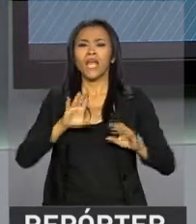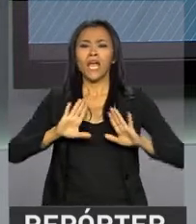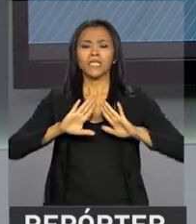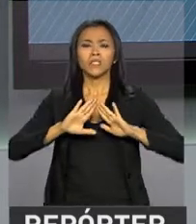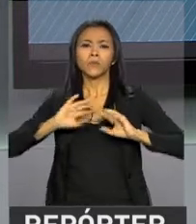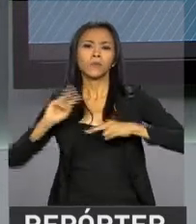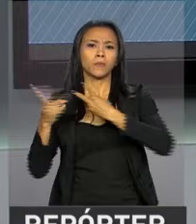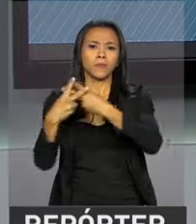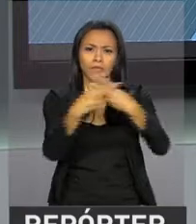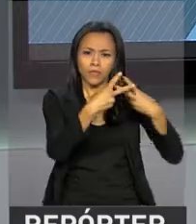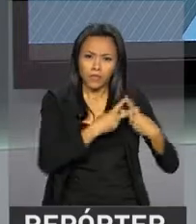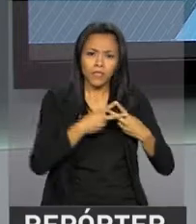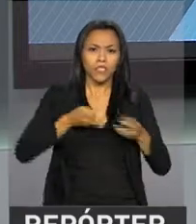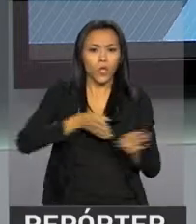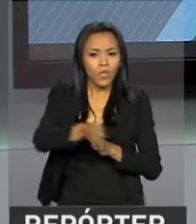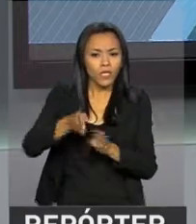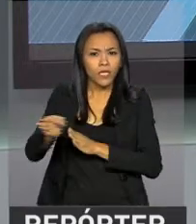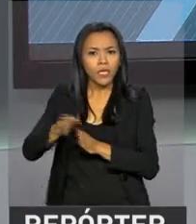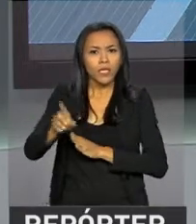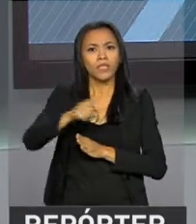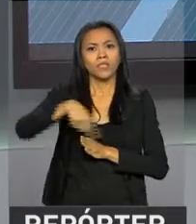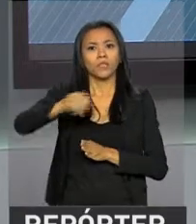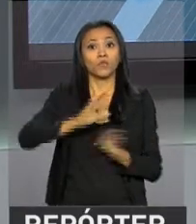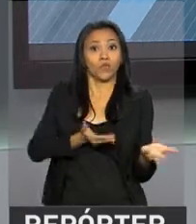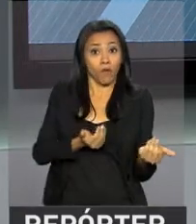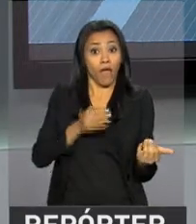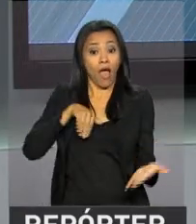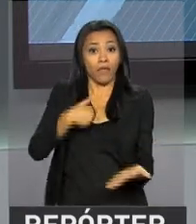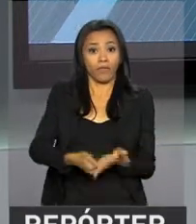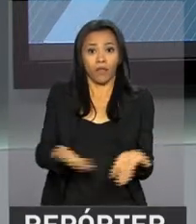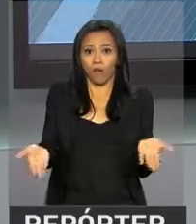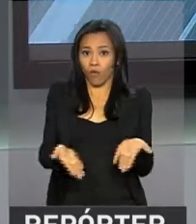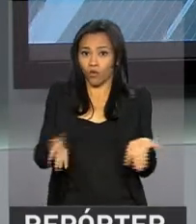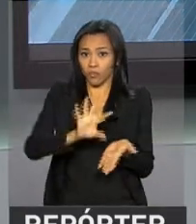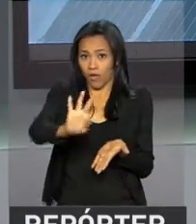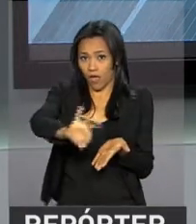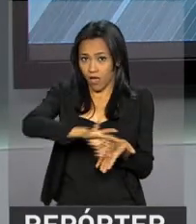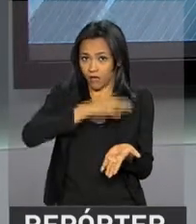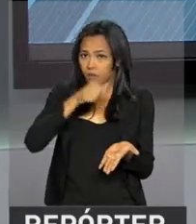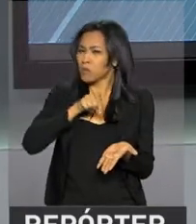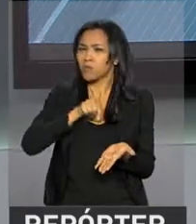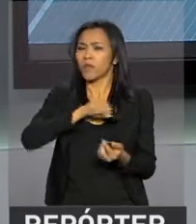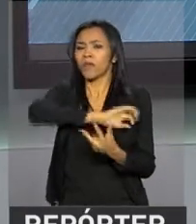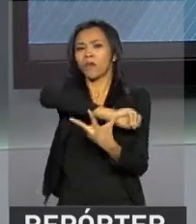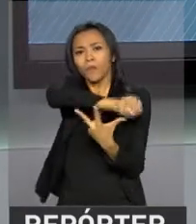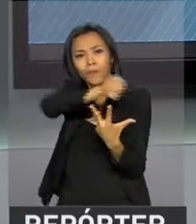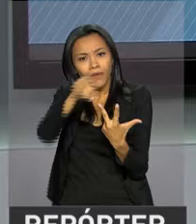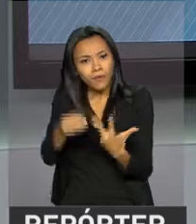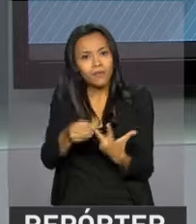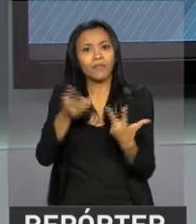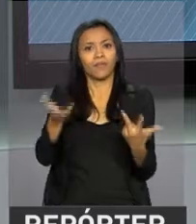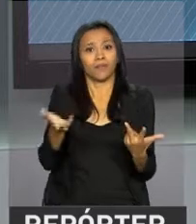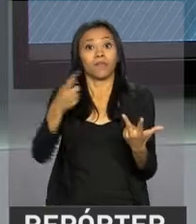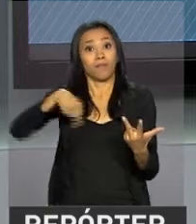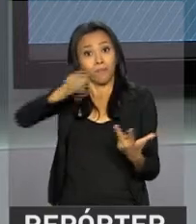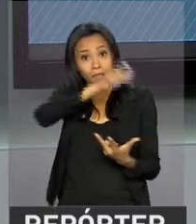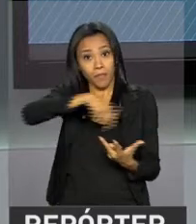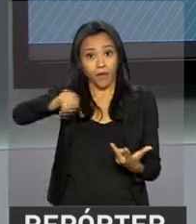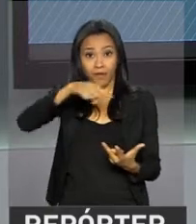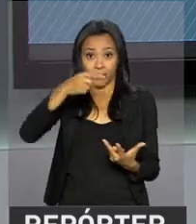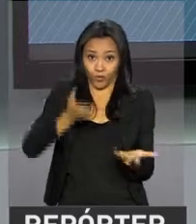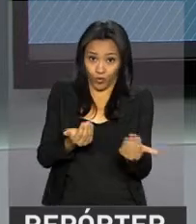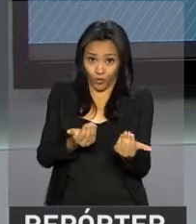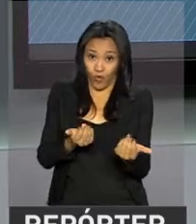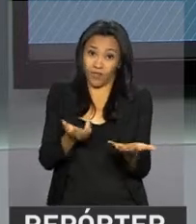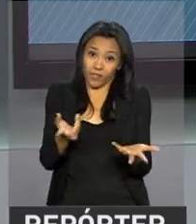e socioeducativas têm até hoje para assinar o termo de adesão do exame nacional de ensino médio para pessoas privadas